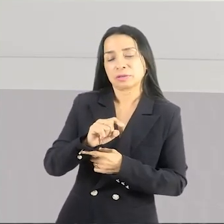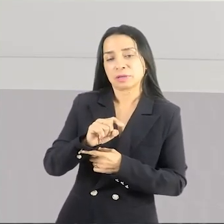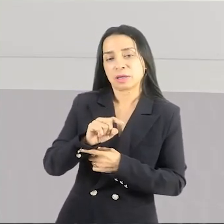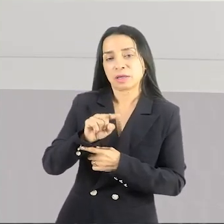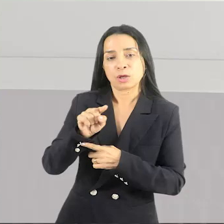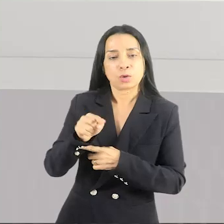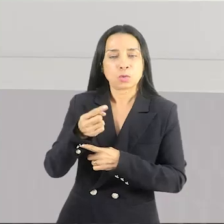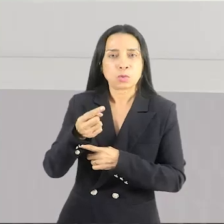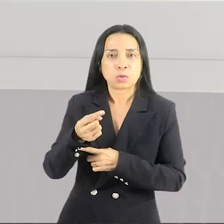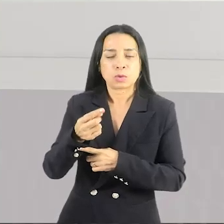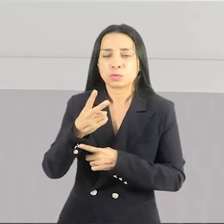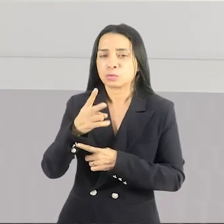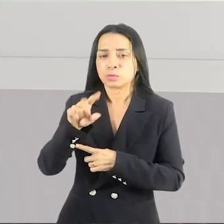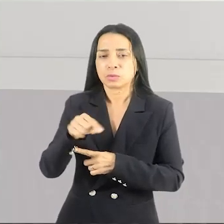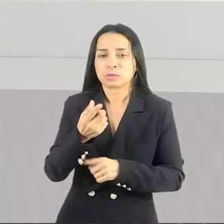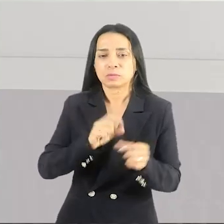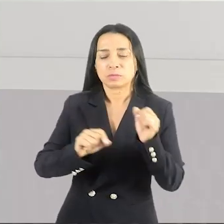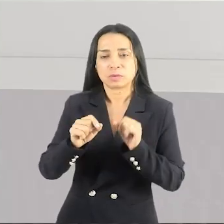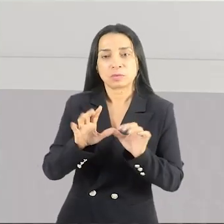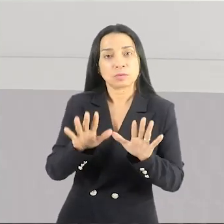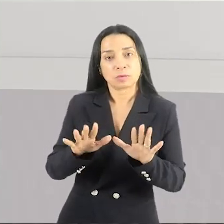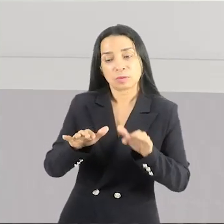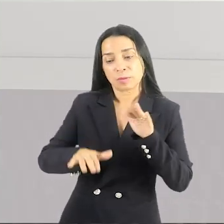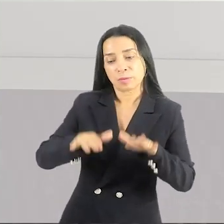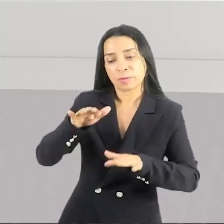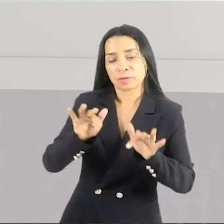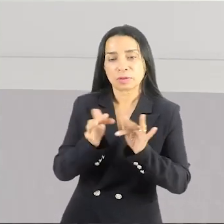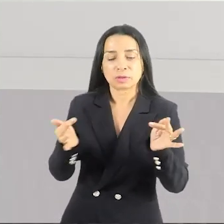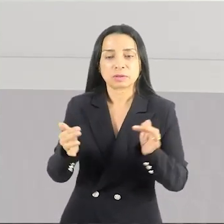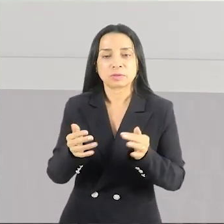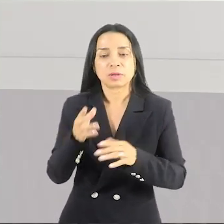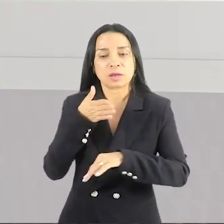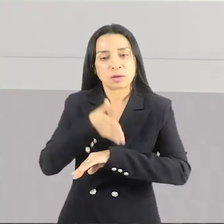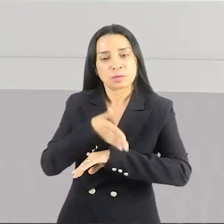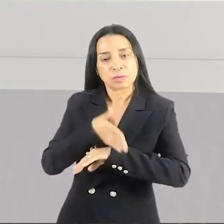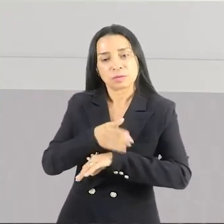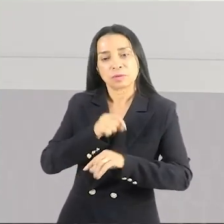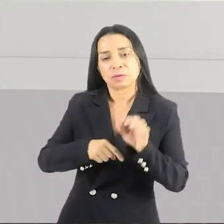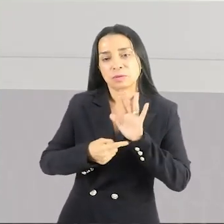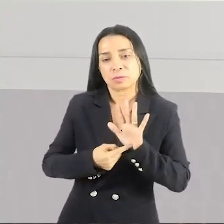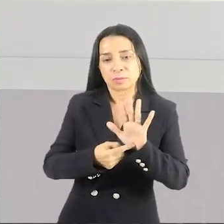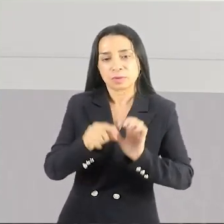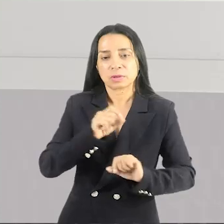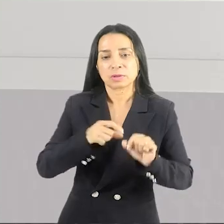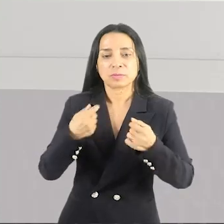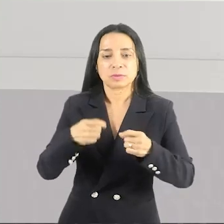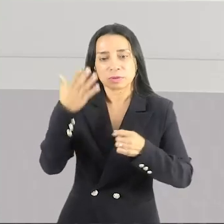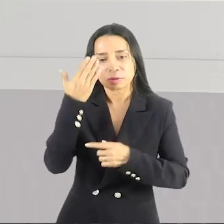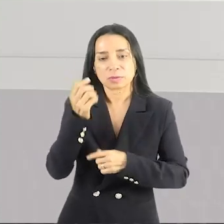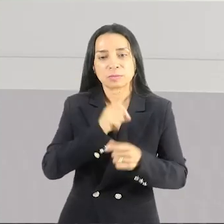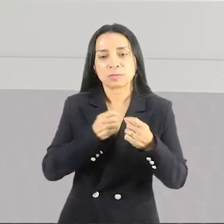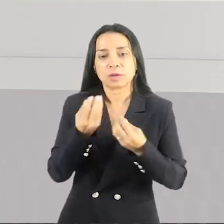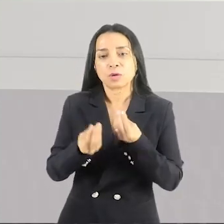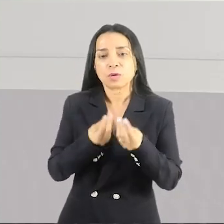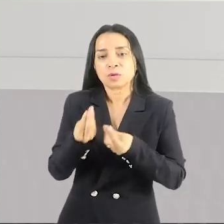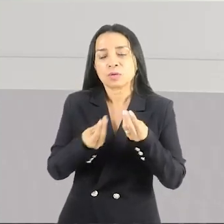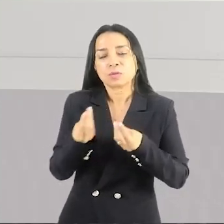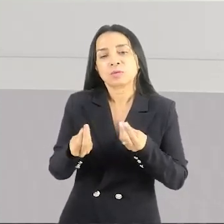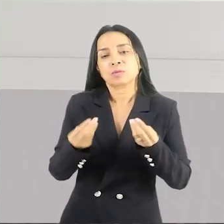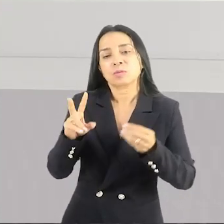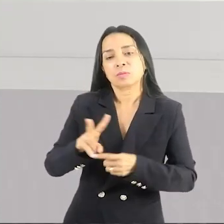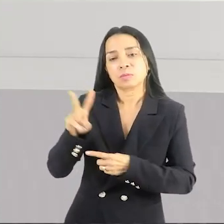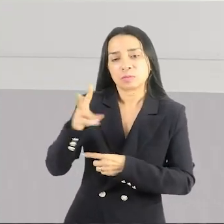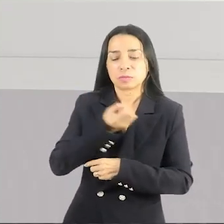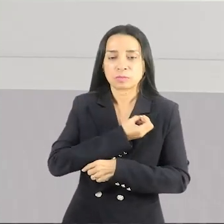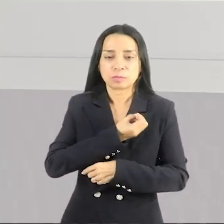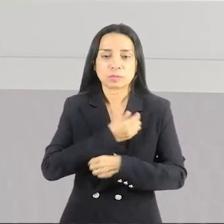Mas não é uma média simples porque a frequência com que o dado aparece ele tem que levar em consideração. Ele funciona como peso do número. Então você